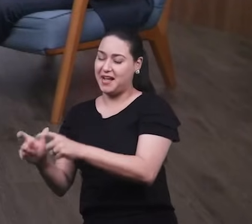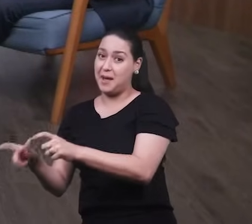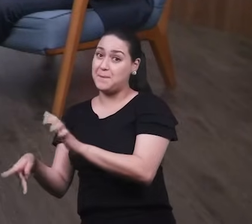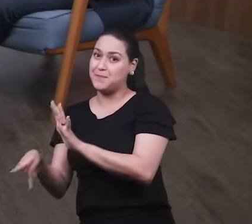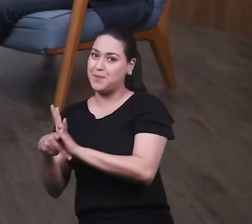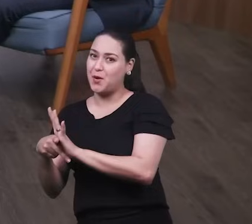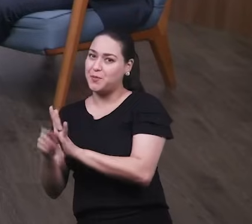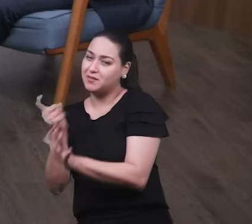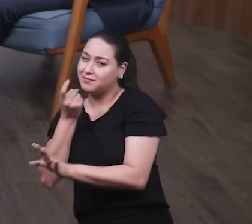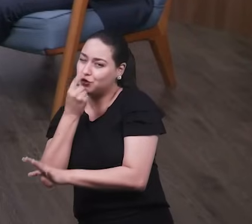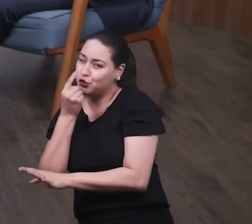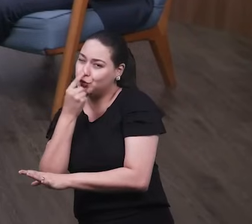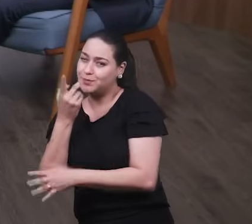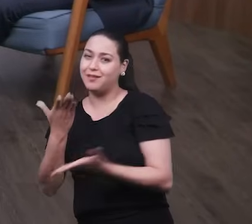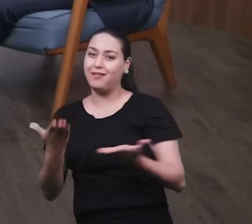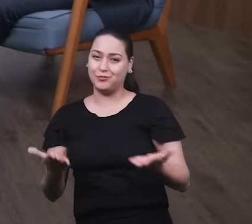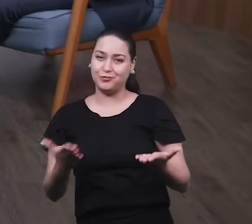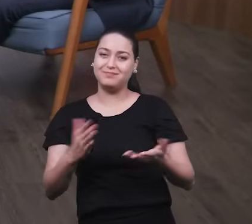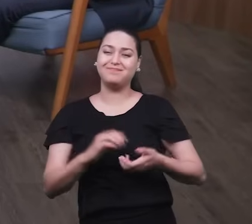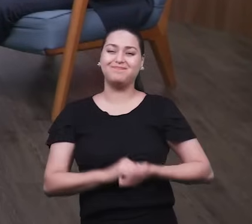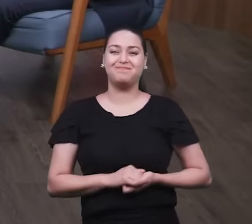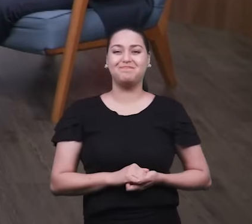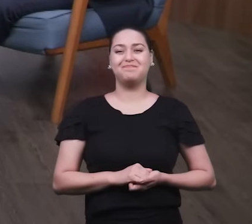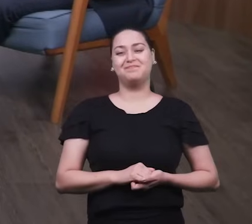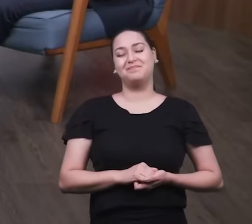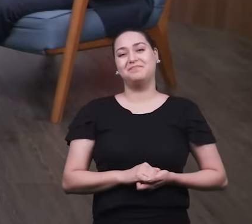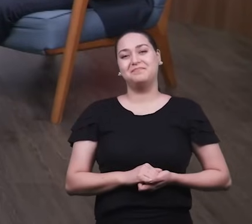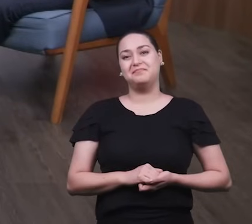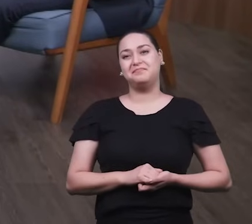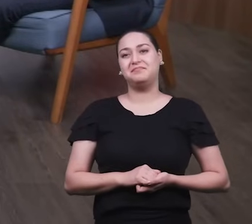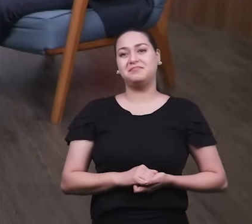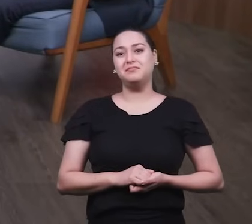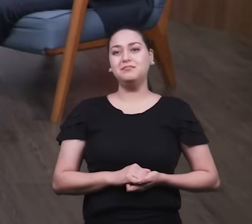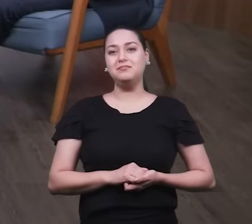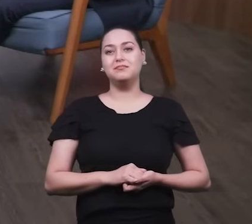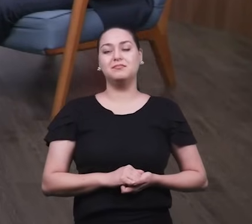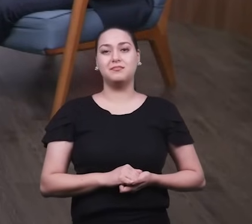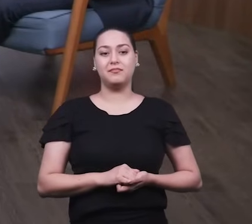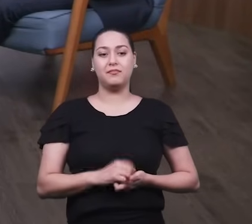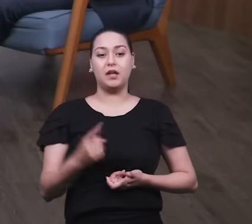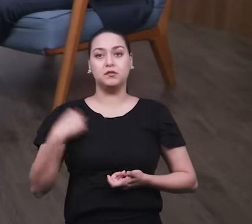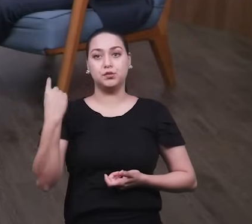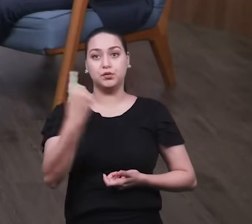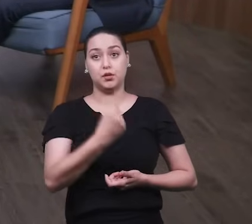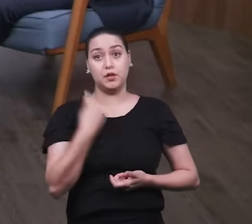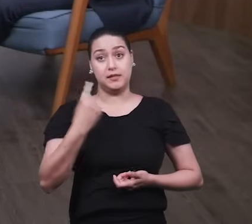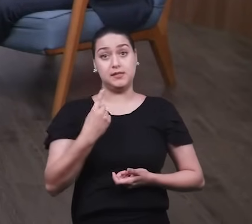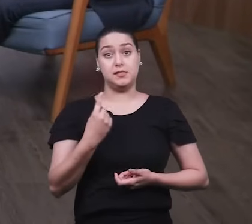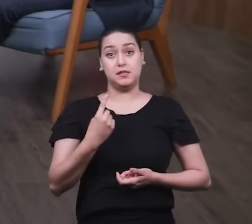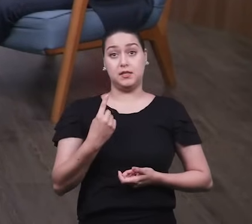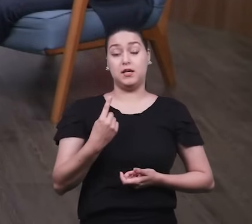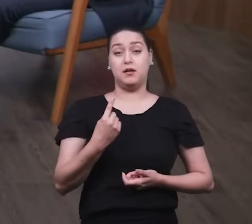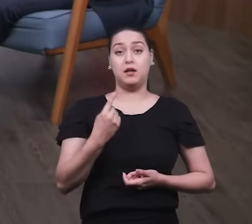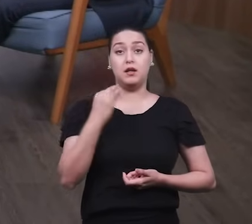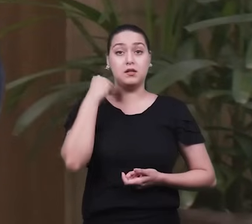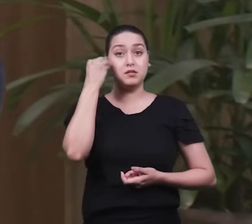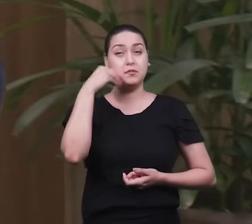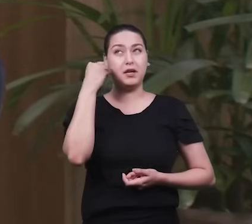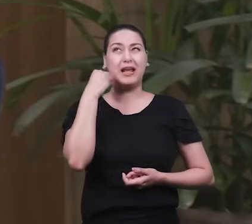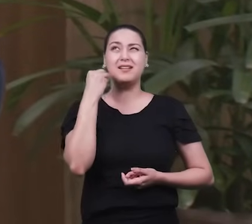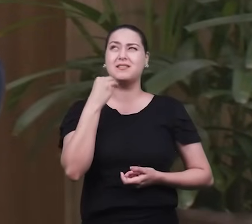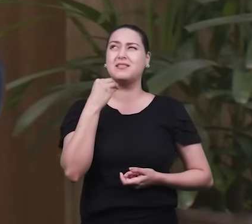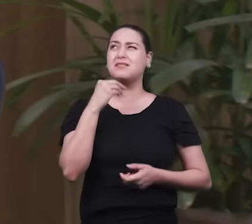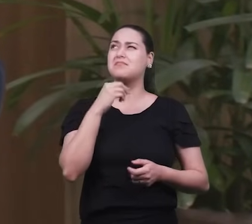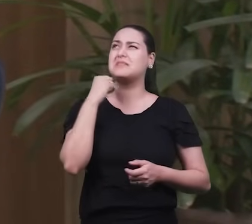maravilha nós temos tido, pela misericórdia do Senhor, essa experiência. Eu lembro agora, num dos